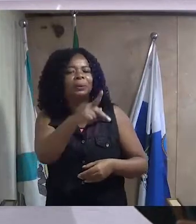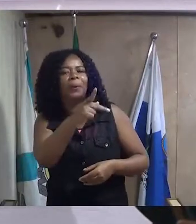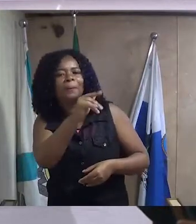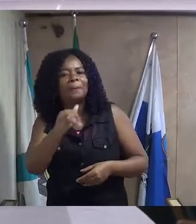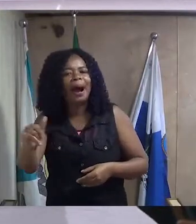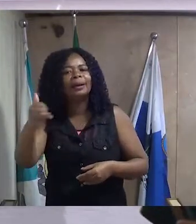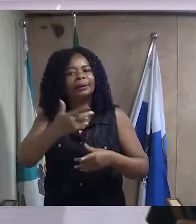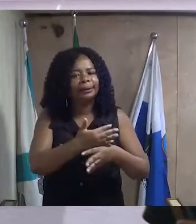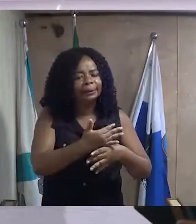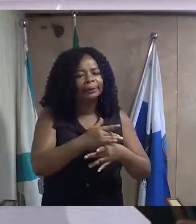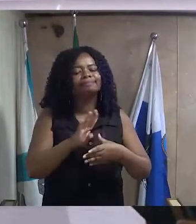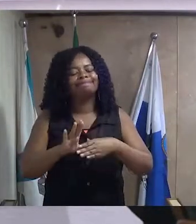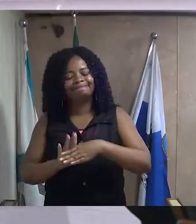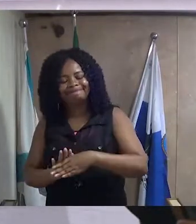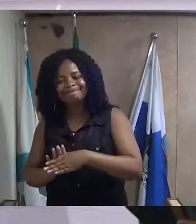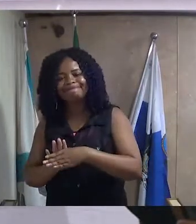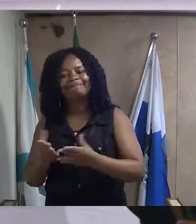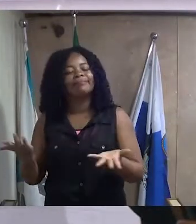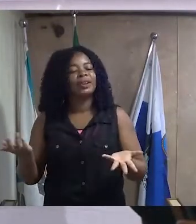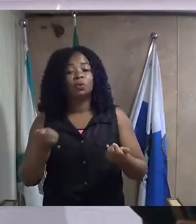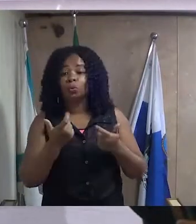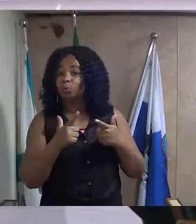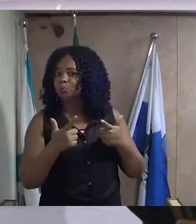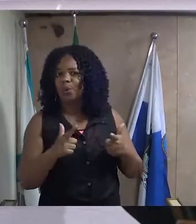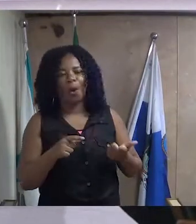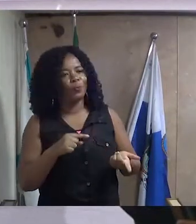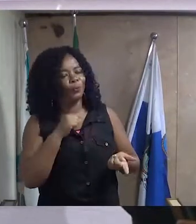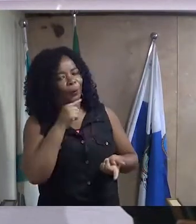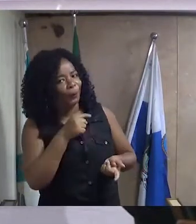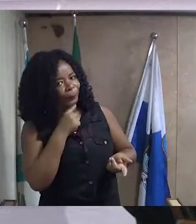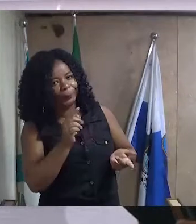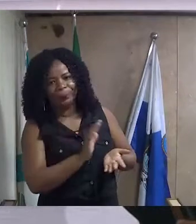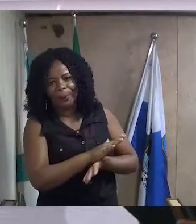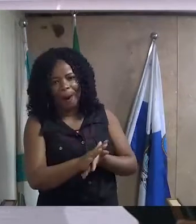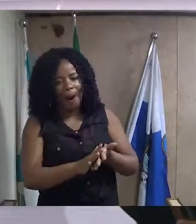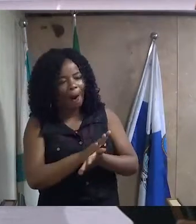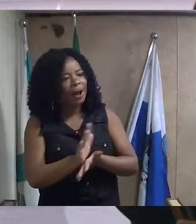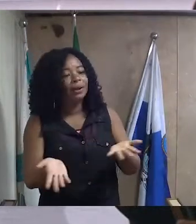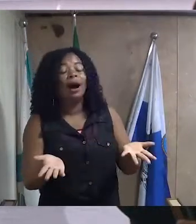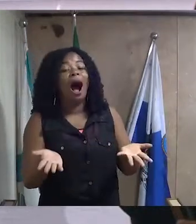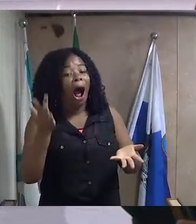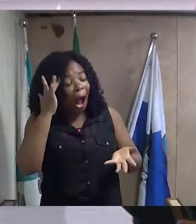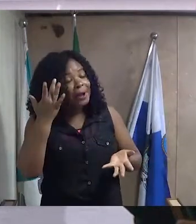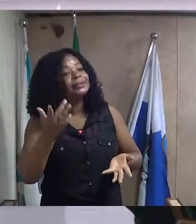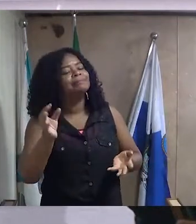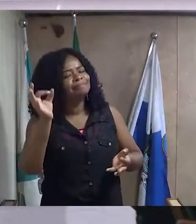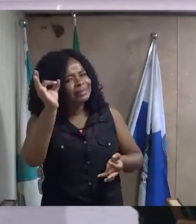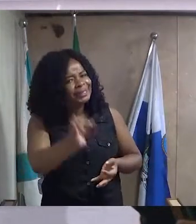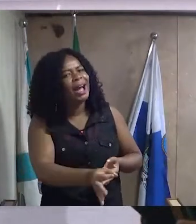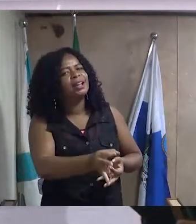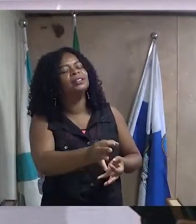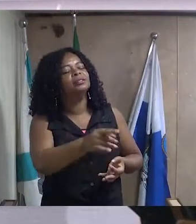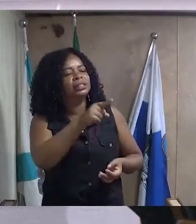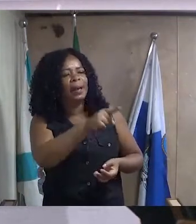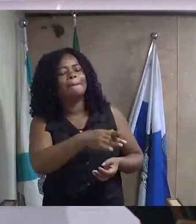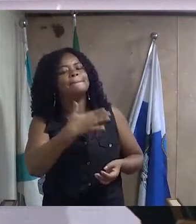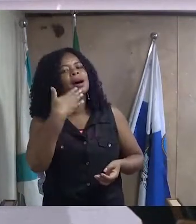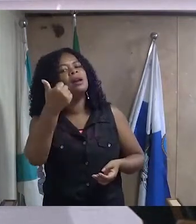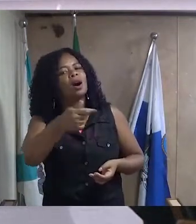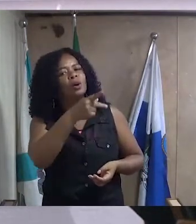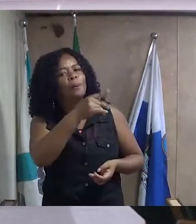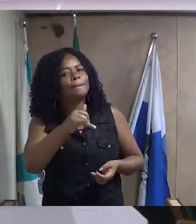dúvida nenhuma que você, com certeza, será muito melhor que o seu pai, até porque todos os